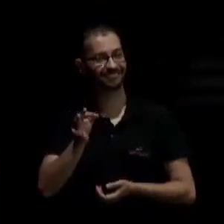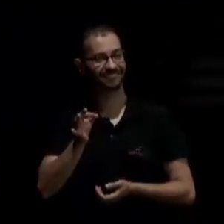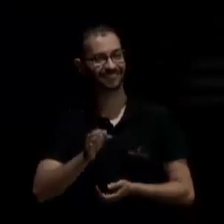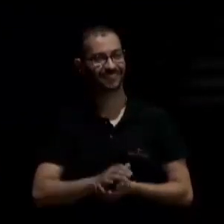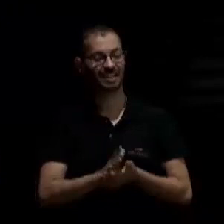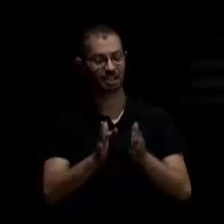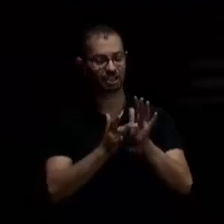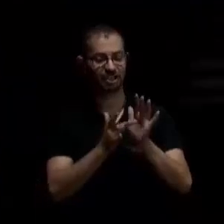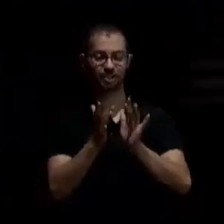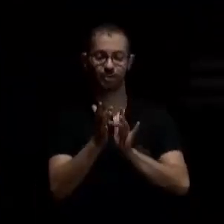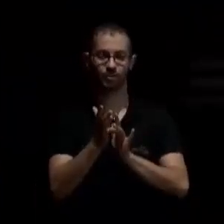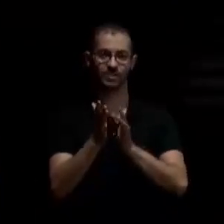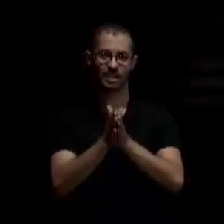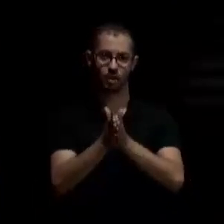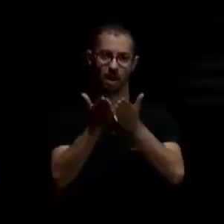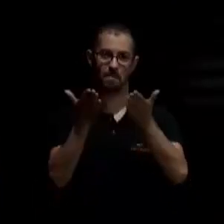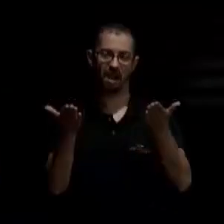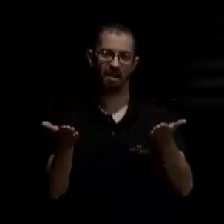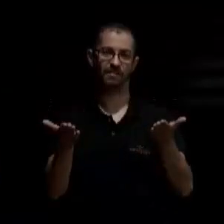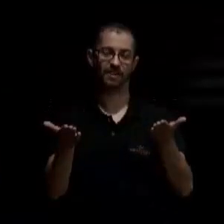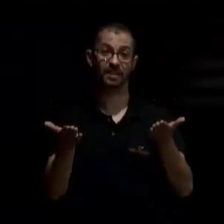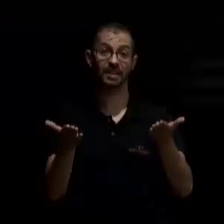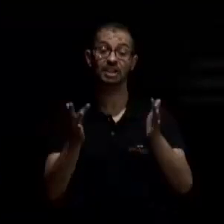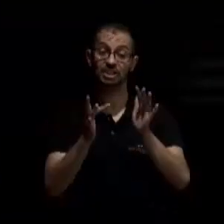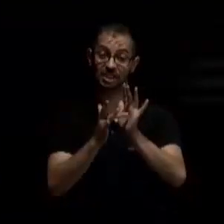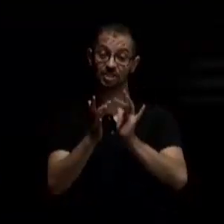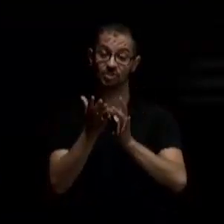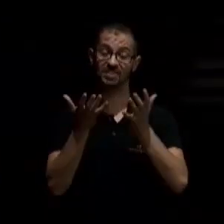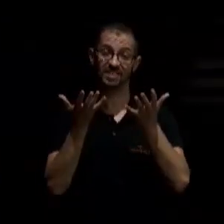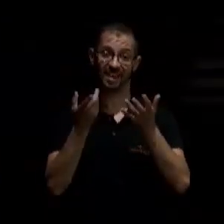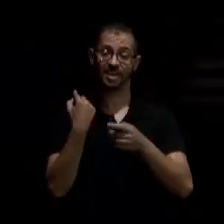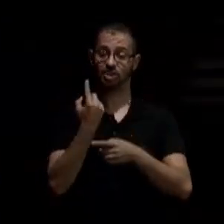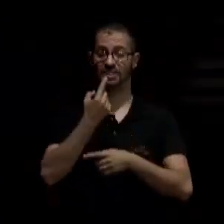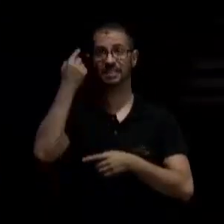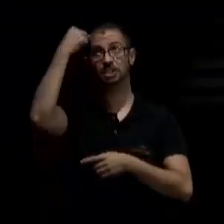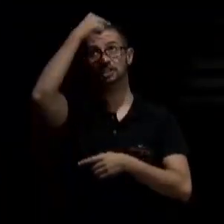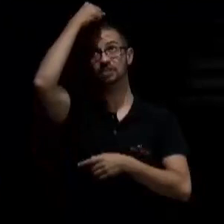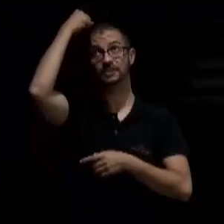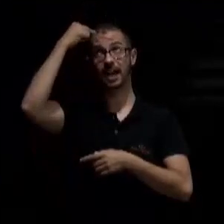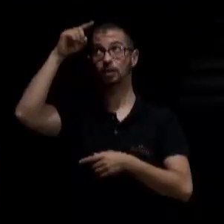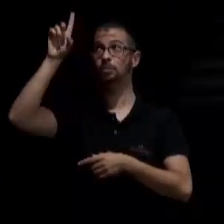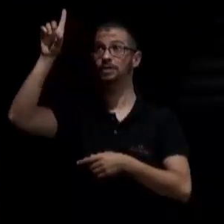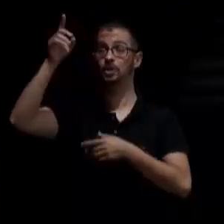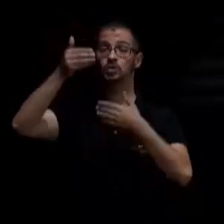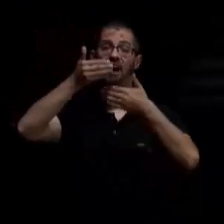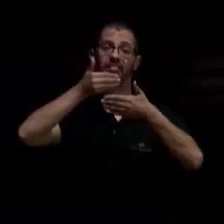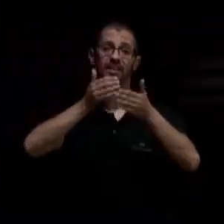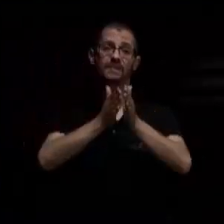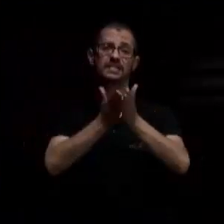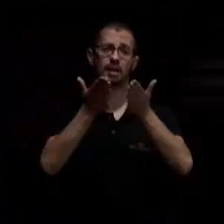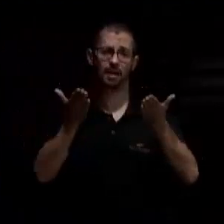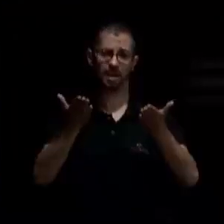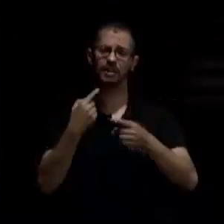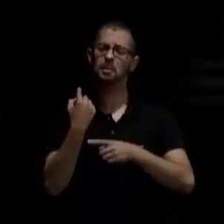Ele deu a palavra. Ele quer que nós sejamos santificados pelo Pai, pela palavra, para que